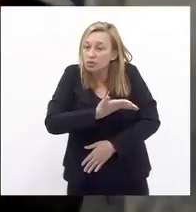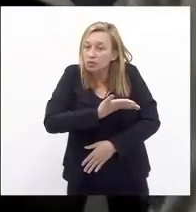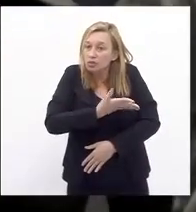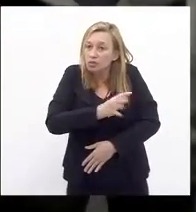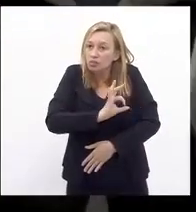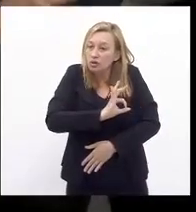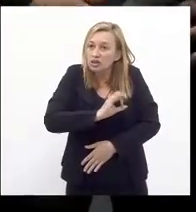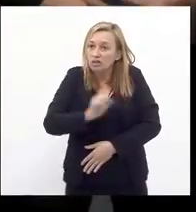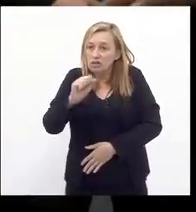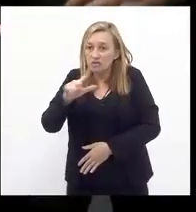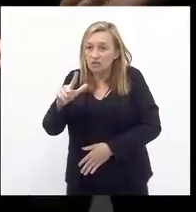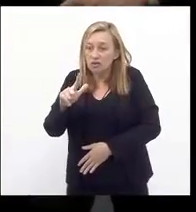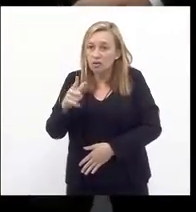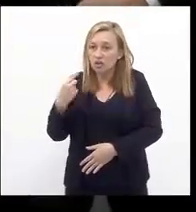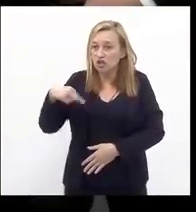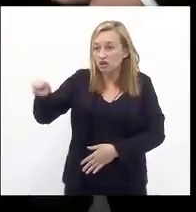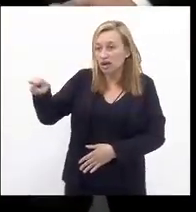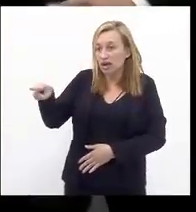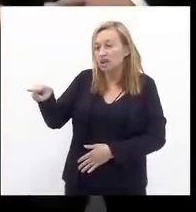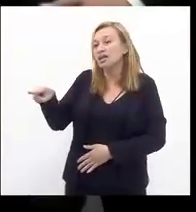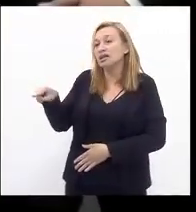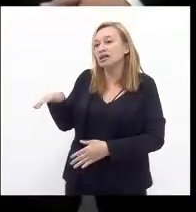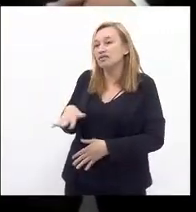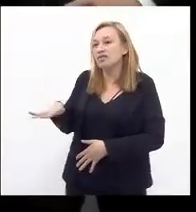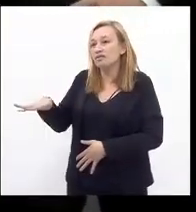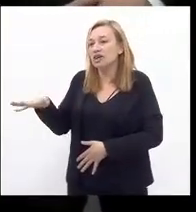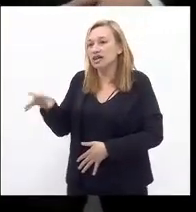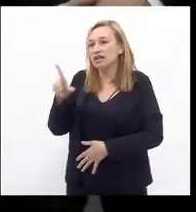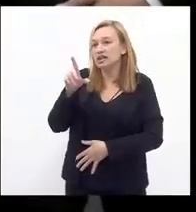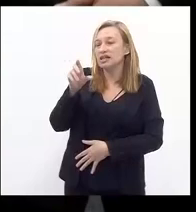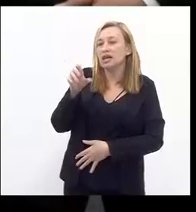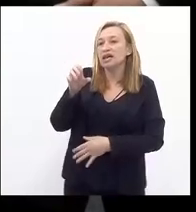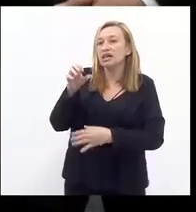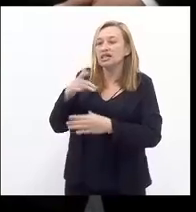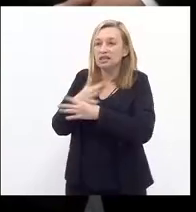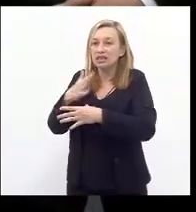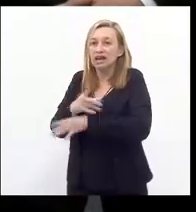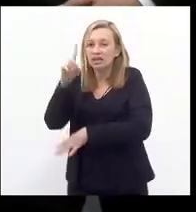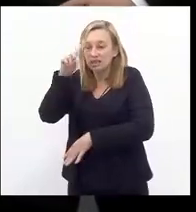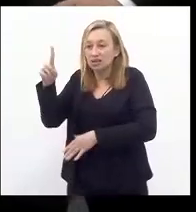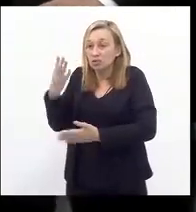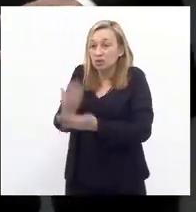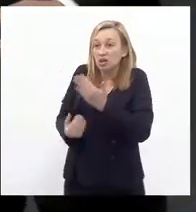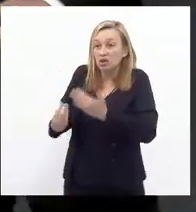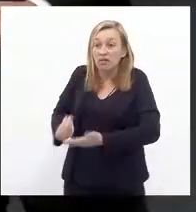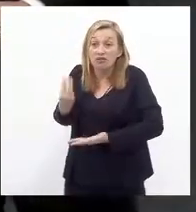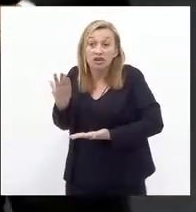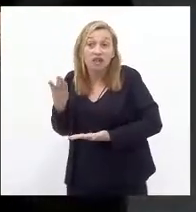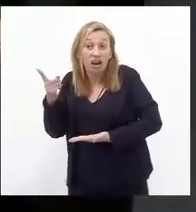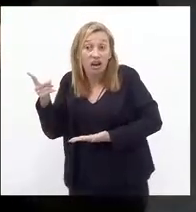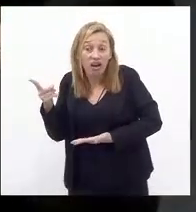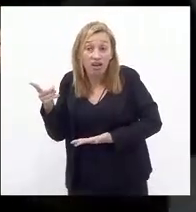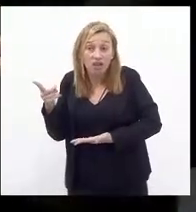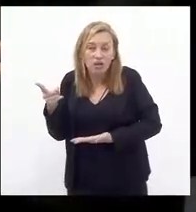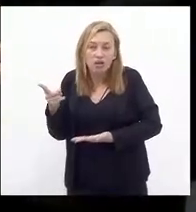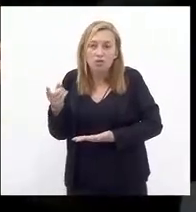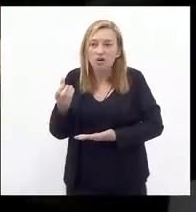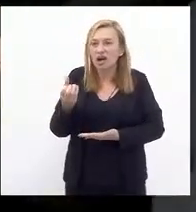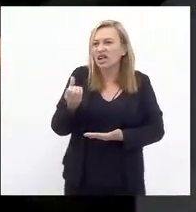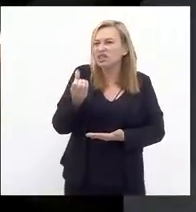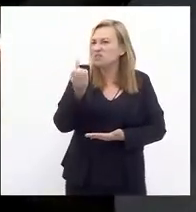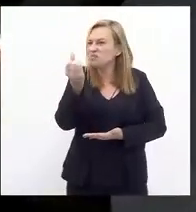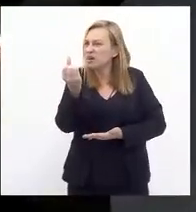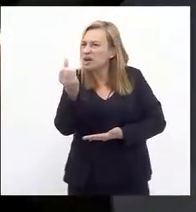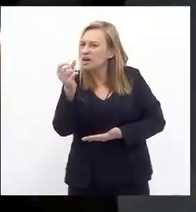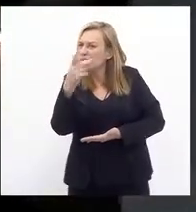na Cidade de Deus 18º achou mais um corpo de um policial civil que perdeu sua vida e por causa de meia dúzia